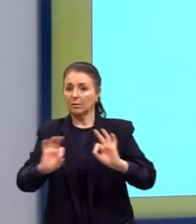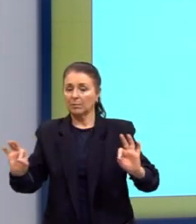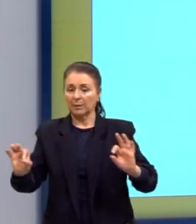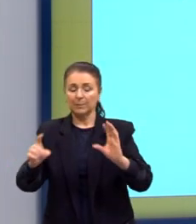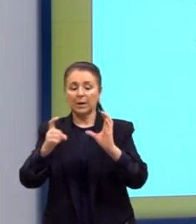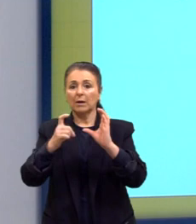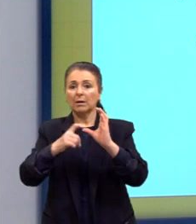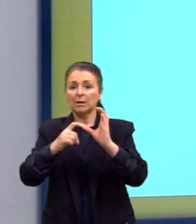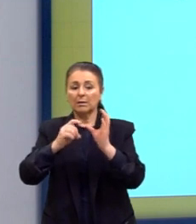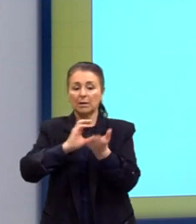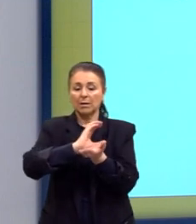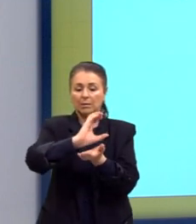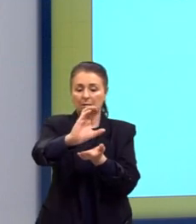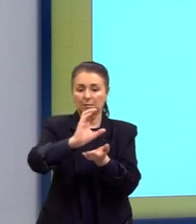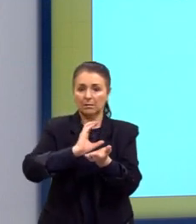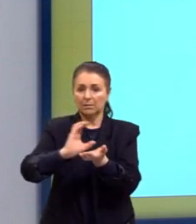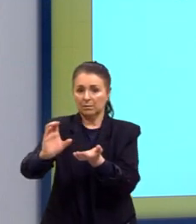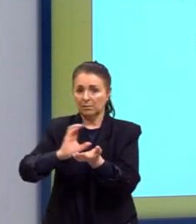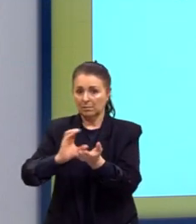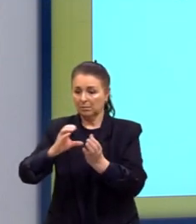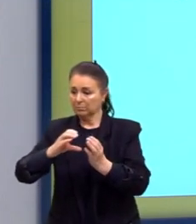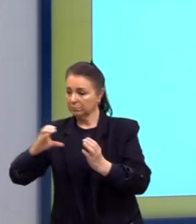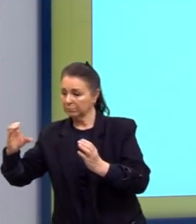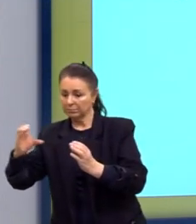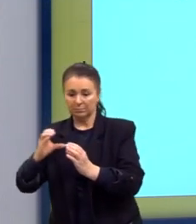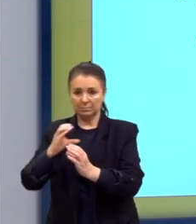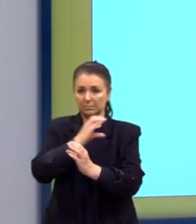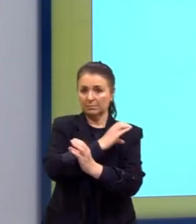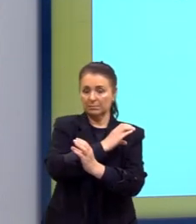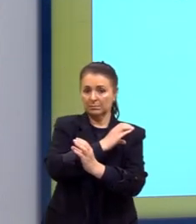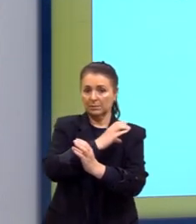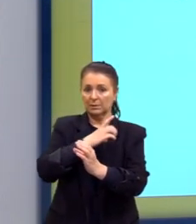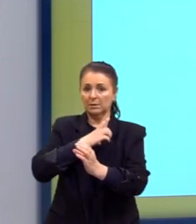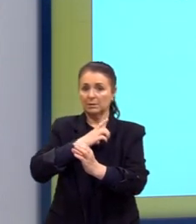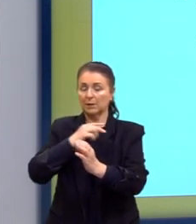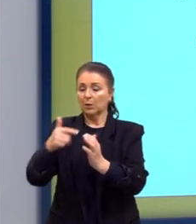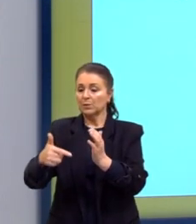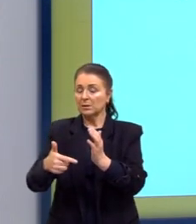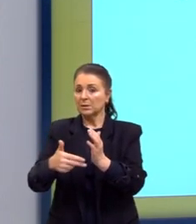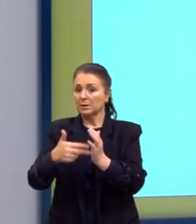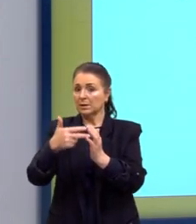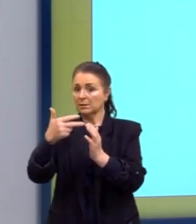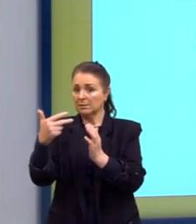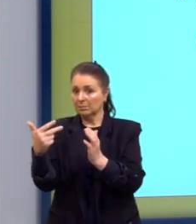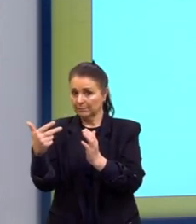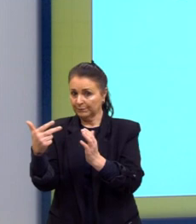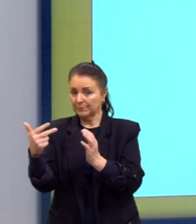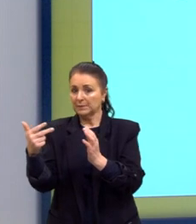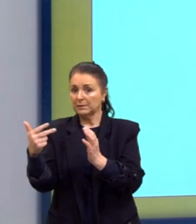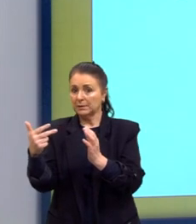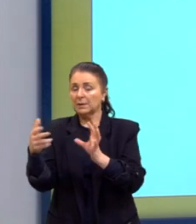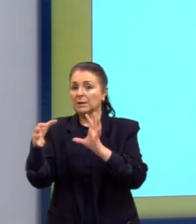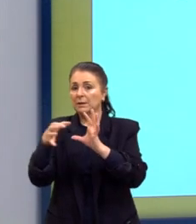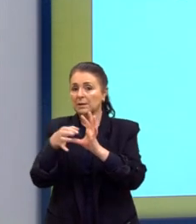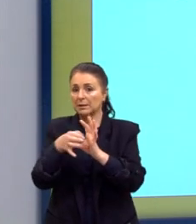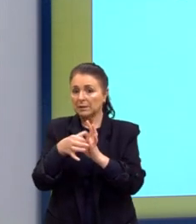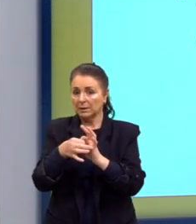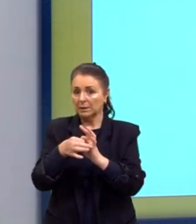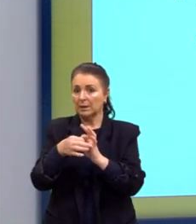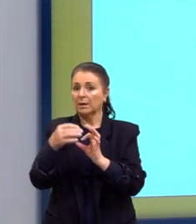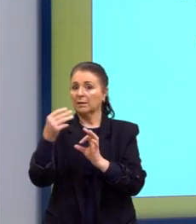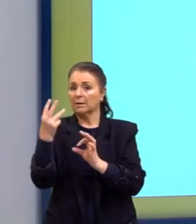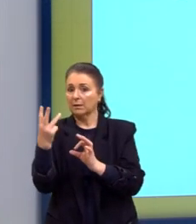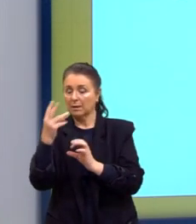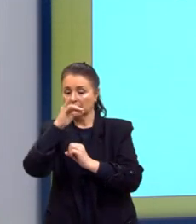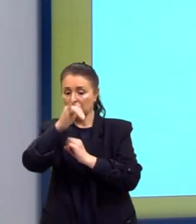e quando ela apresenta na cadeia apresenta carbonos terciários ou seja ele se liga três átomos de